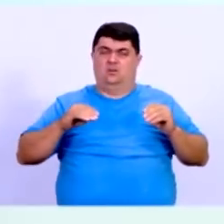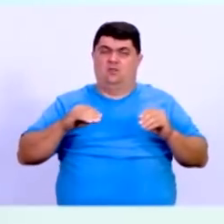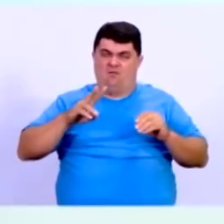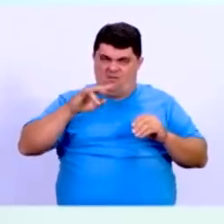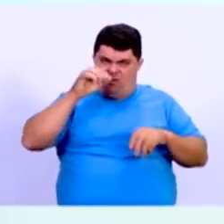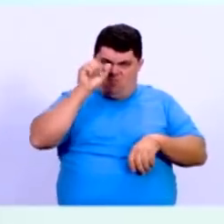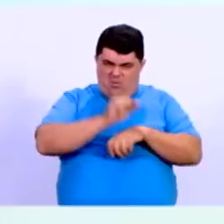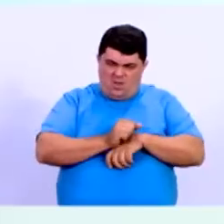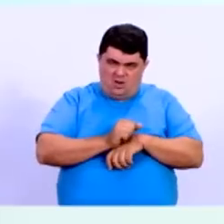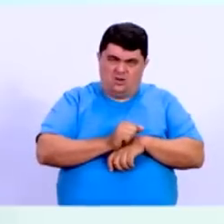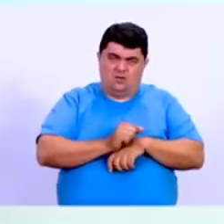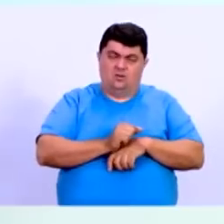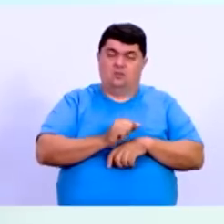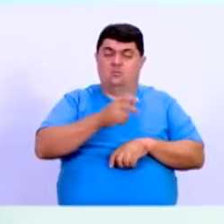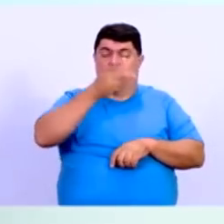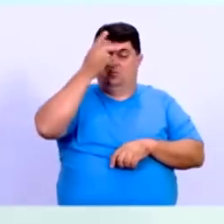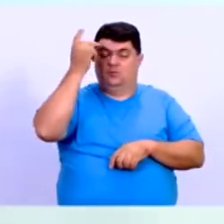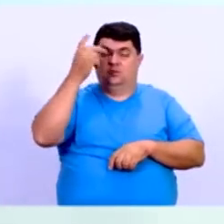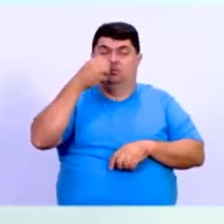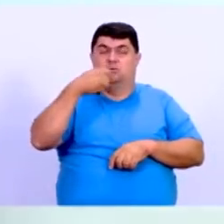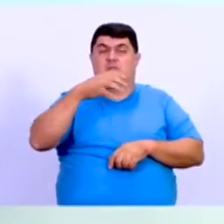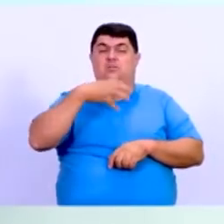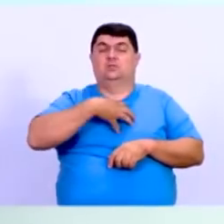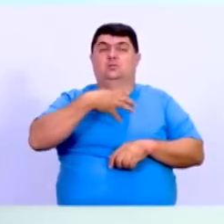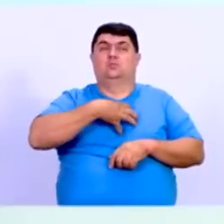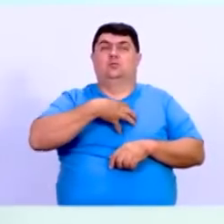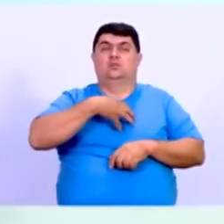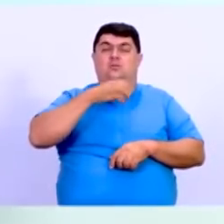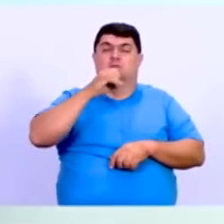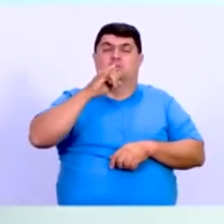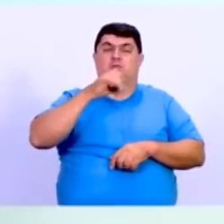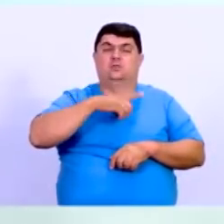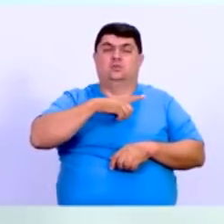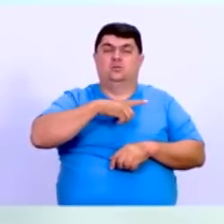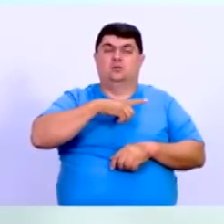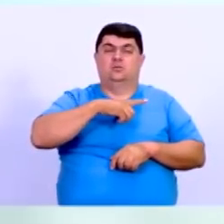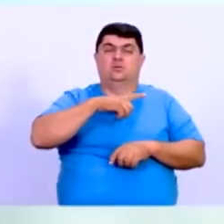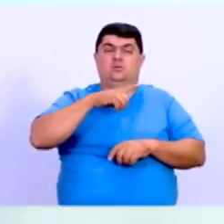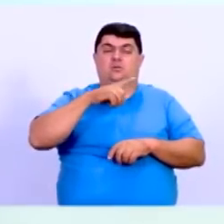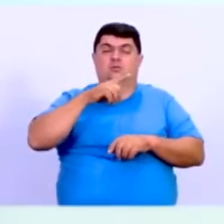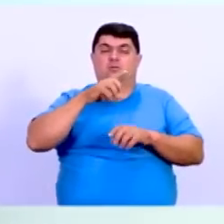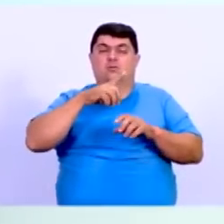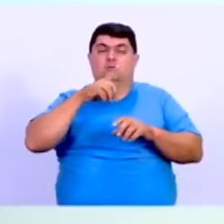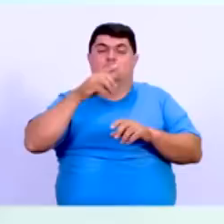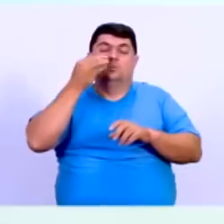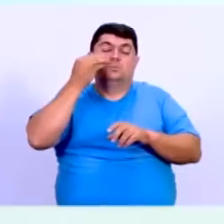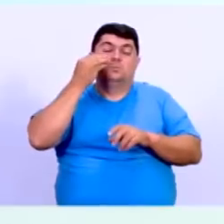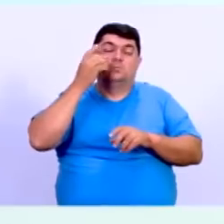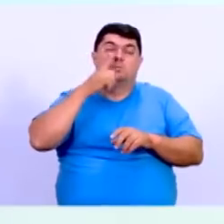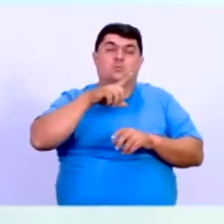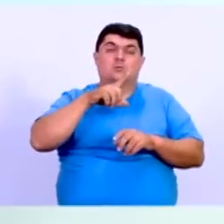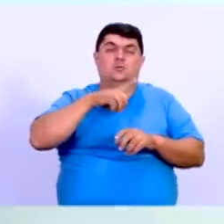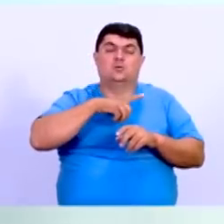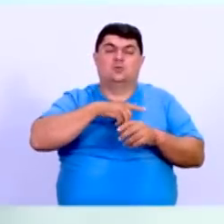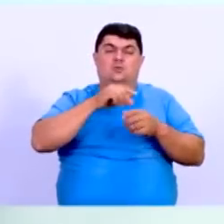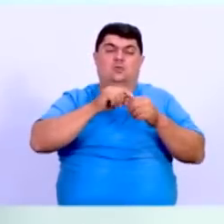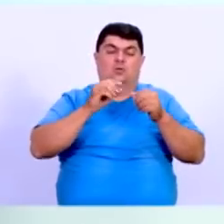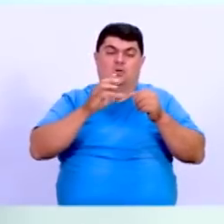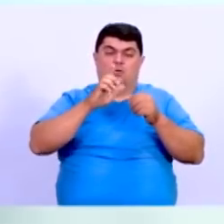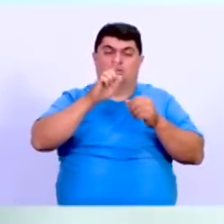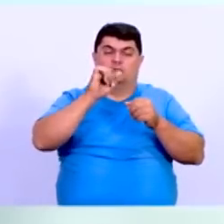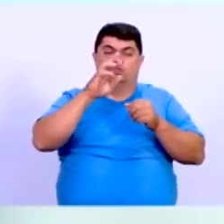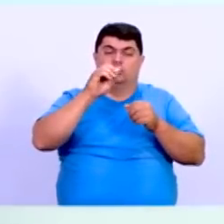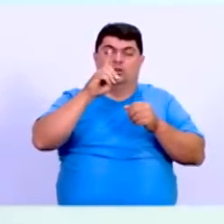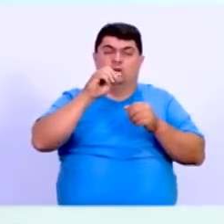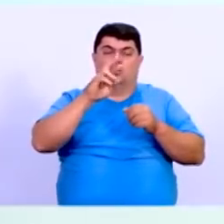que pensar, né? Tem que ter essa redundância. Quem for planejar e projetar esse servidor Tem que pensar nessa redundância, tem que ter um gerador de energia,